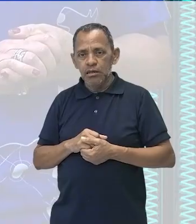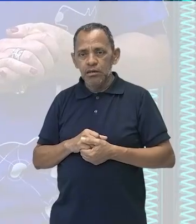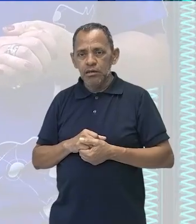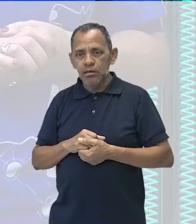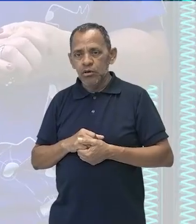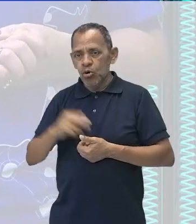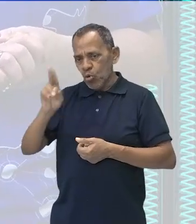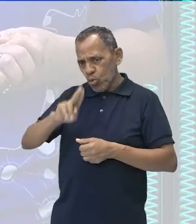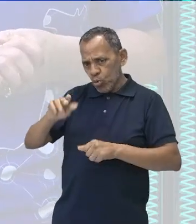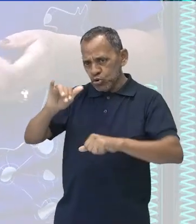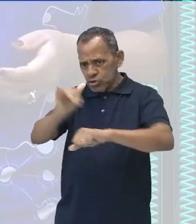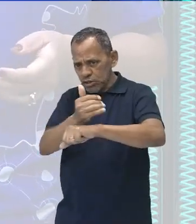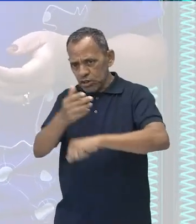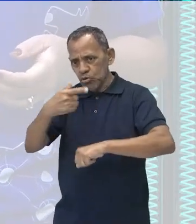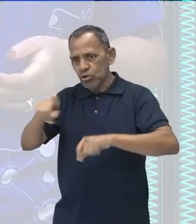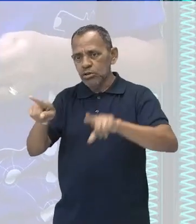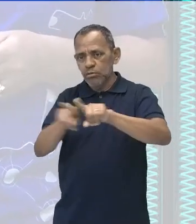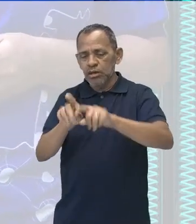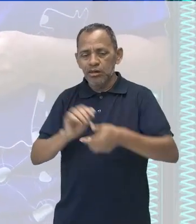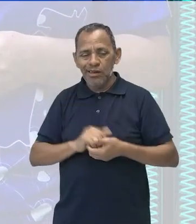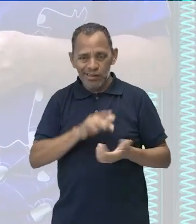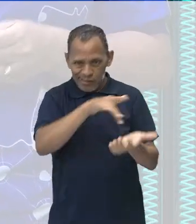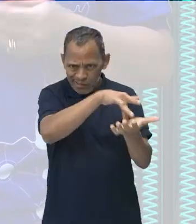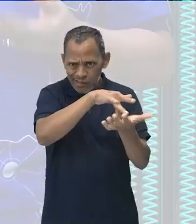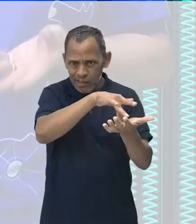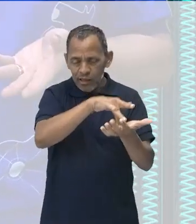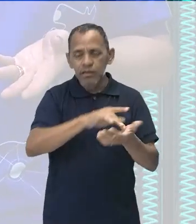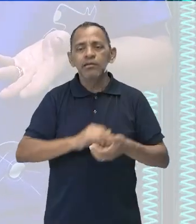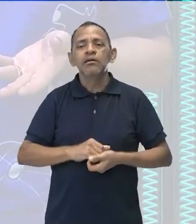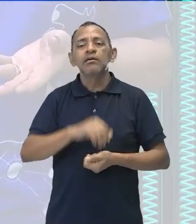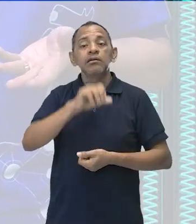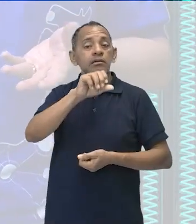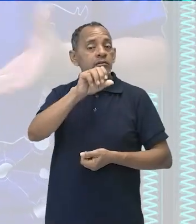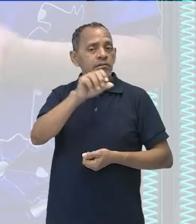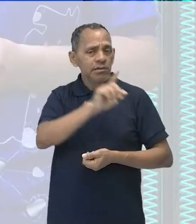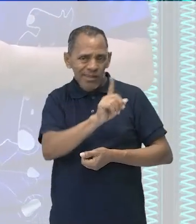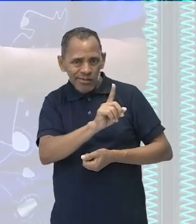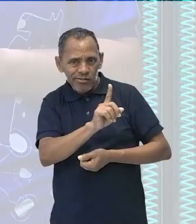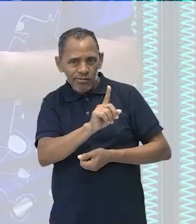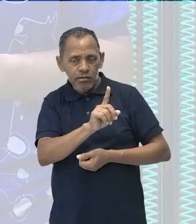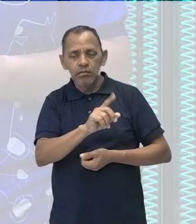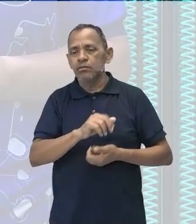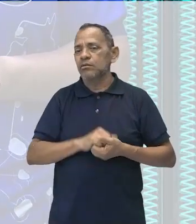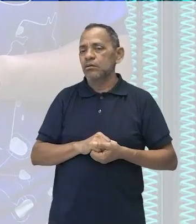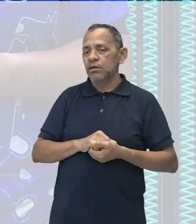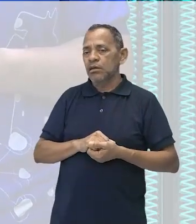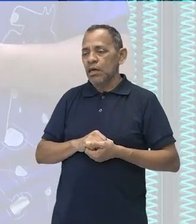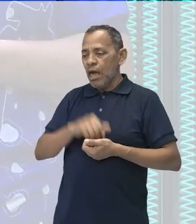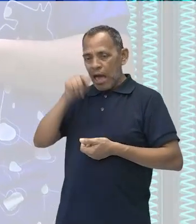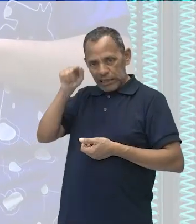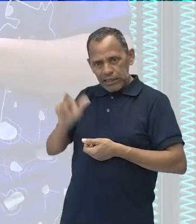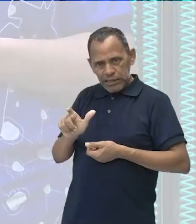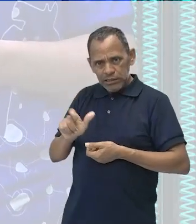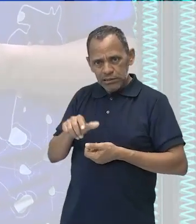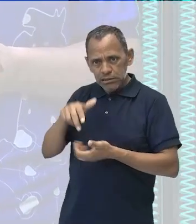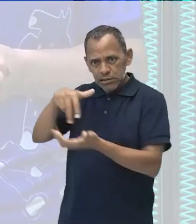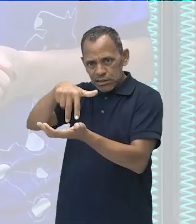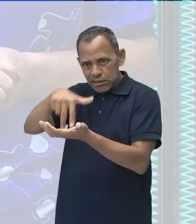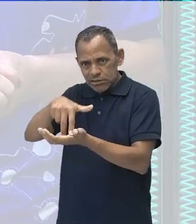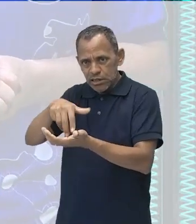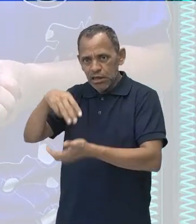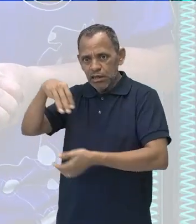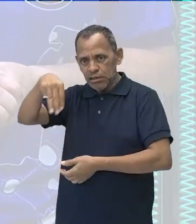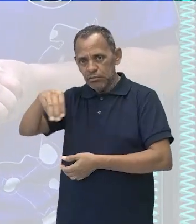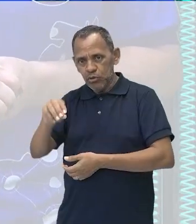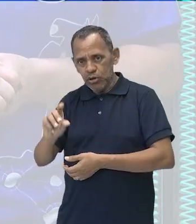clássico? Não, mas na dança moderna, vamos ver se acontece? Então, a improvisação, né? A